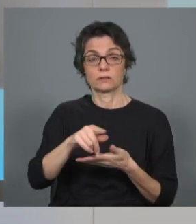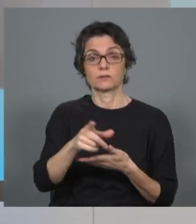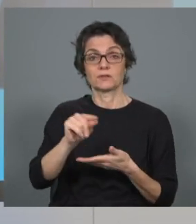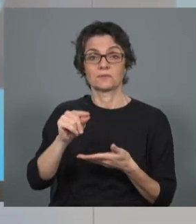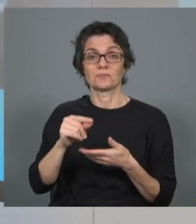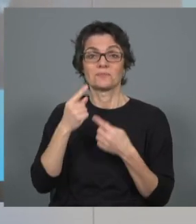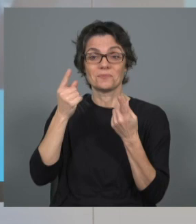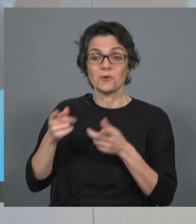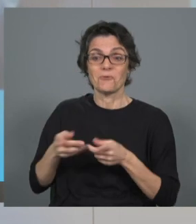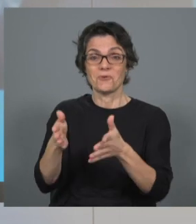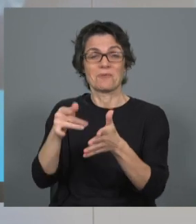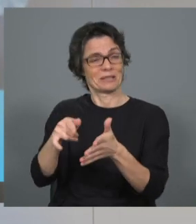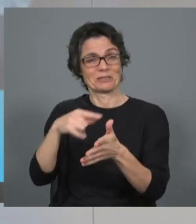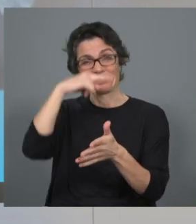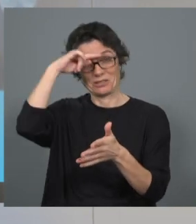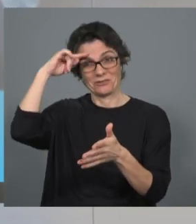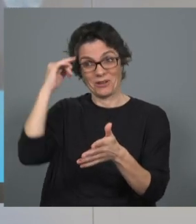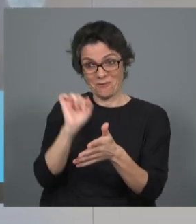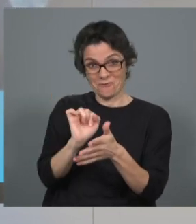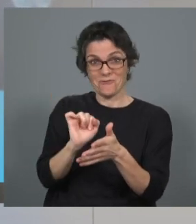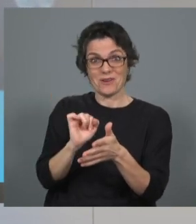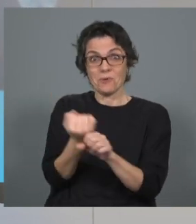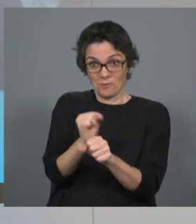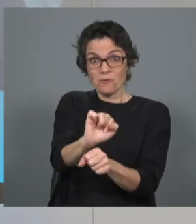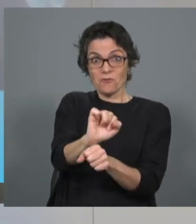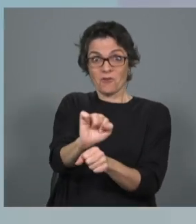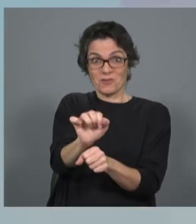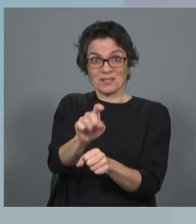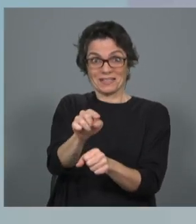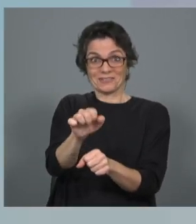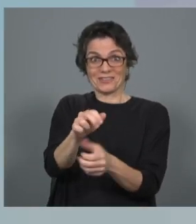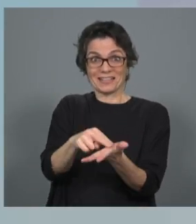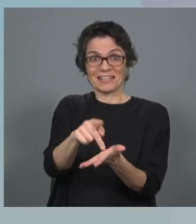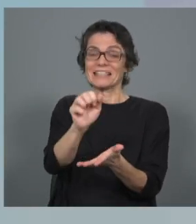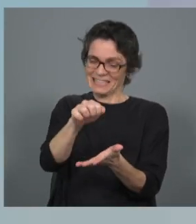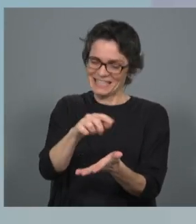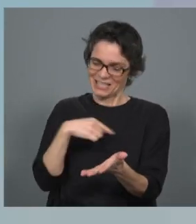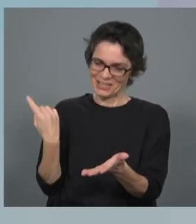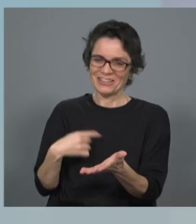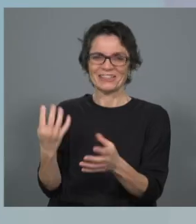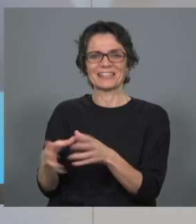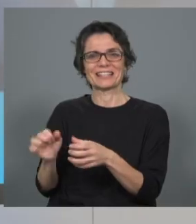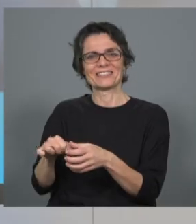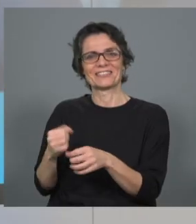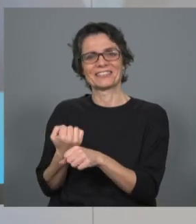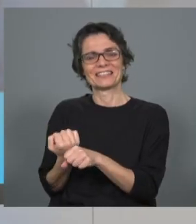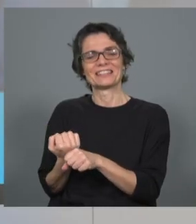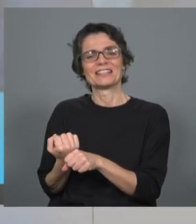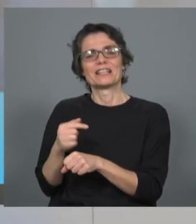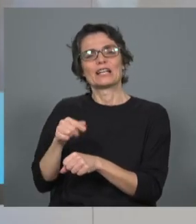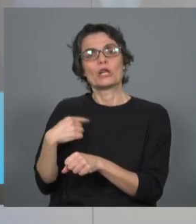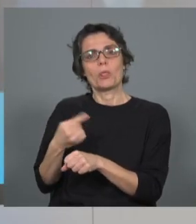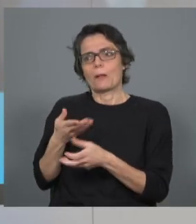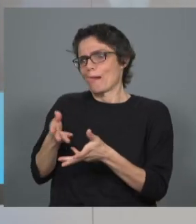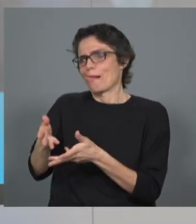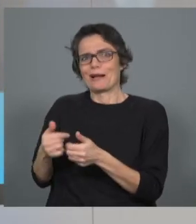ter um caminho de dificuldade própria. Foi um trabalho vosso, não é? Sobretudo da irmã Sofia. Sim, foi um trabalho de toda a equipa, quer de um lado, quer do outro. Nós todos ajudámos